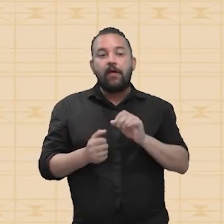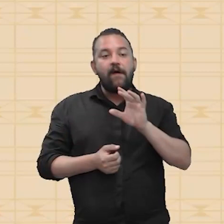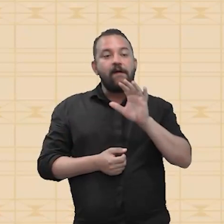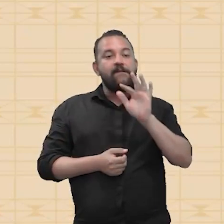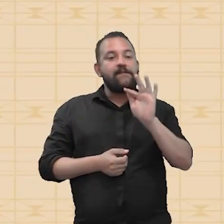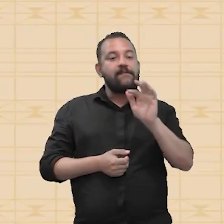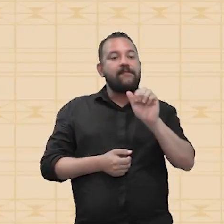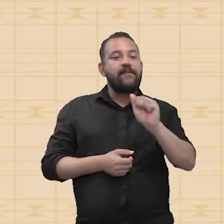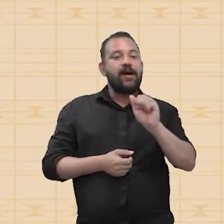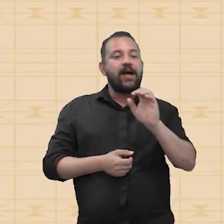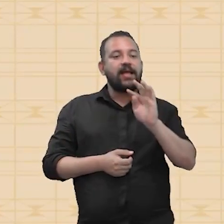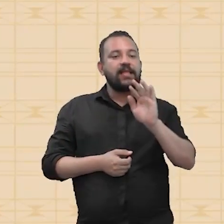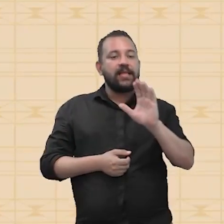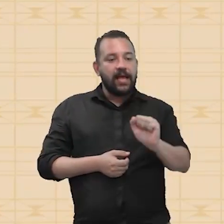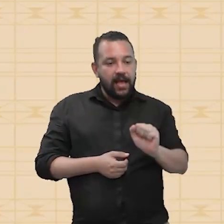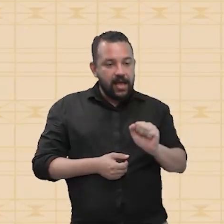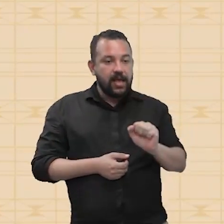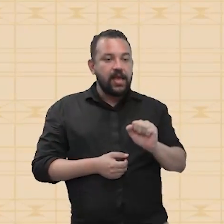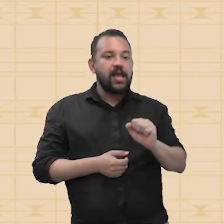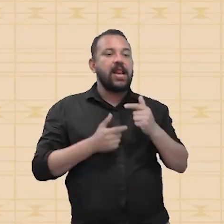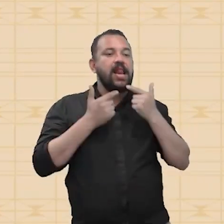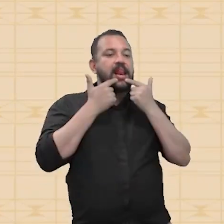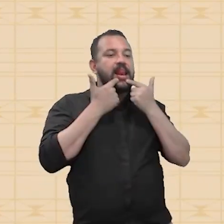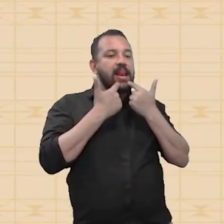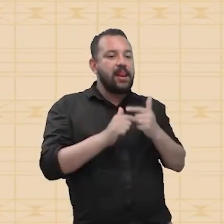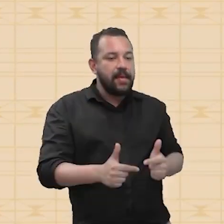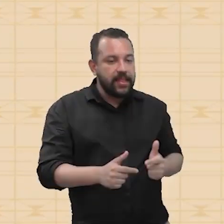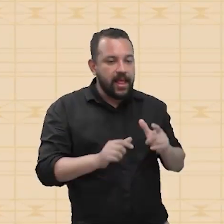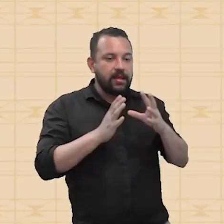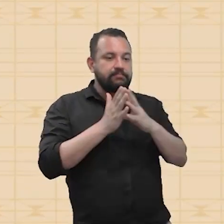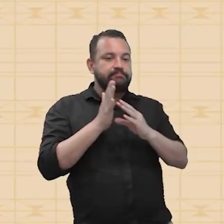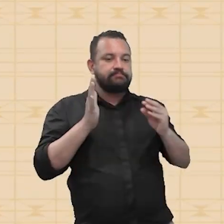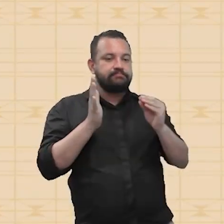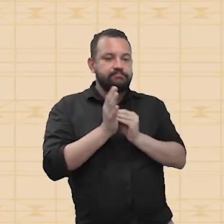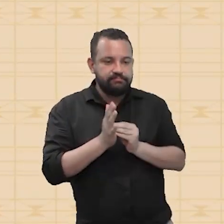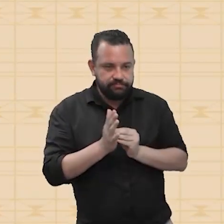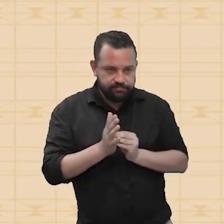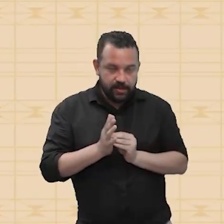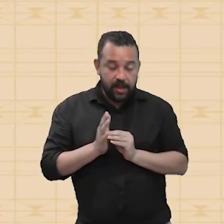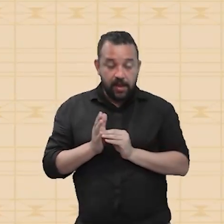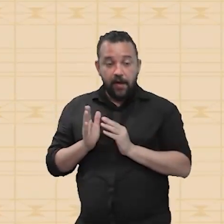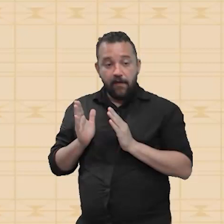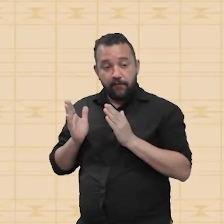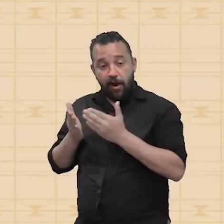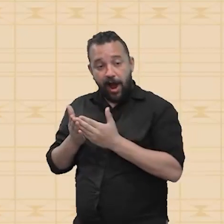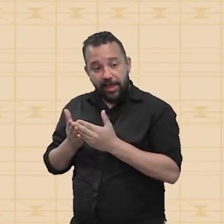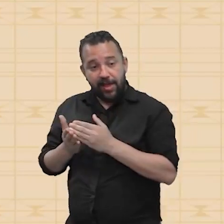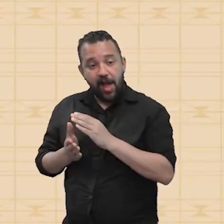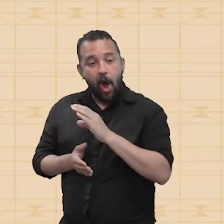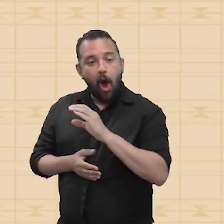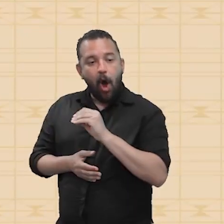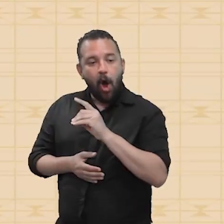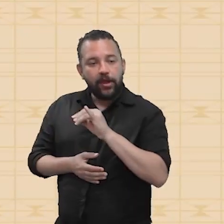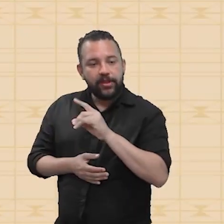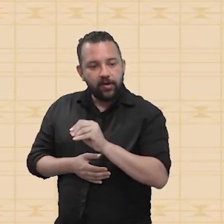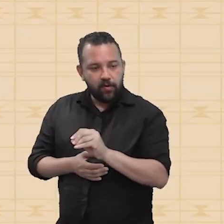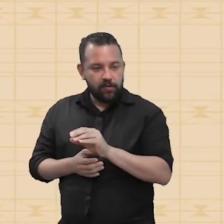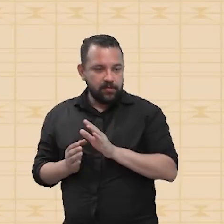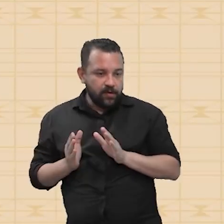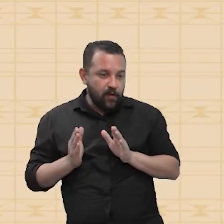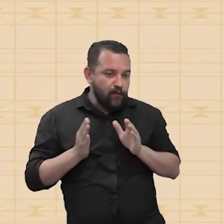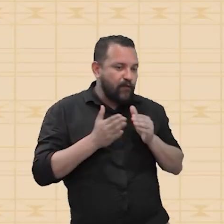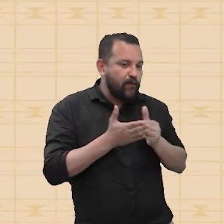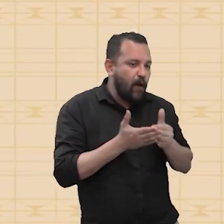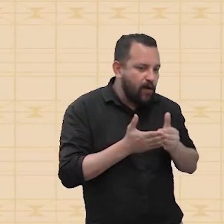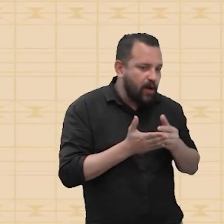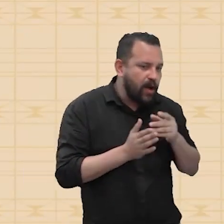metalinguística. Ficou claro? Função fática, o olhar é para o recurso. Na função metalinguística, o foco principal